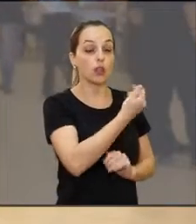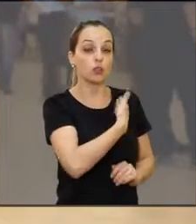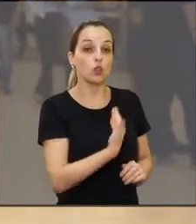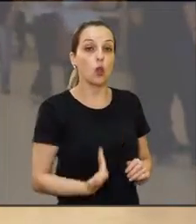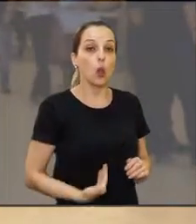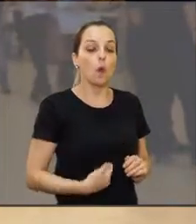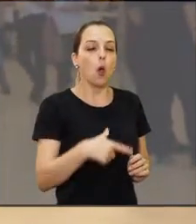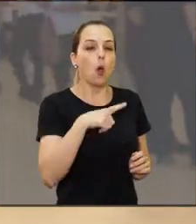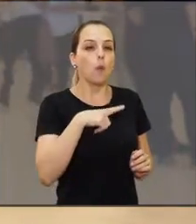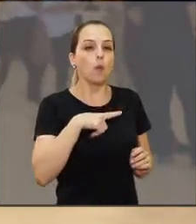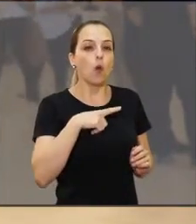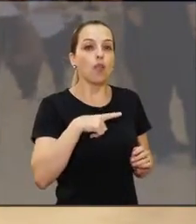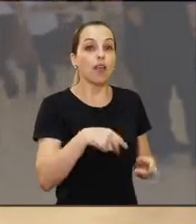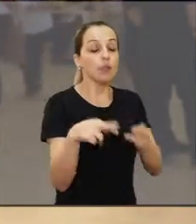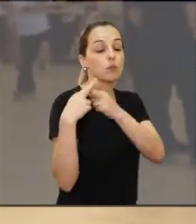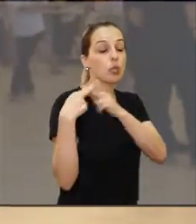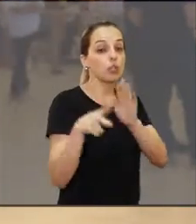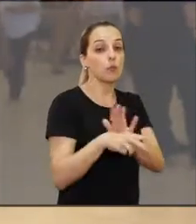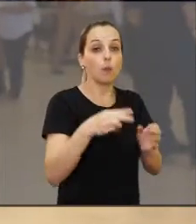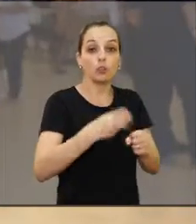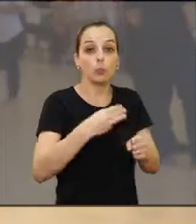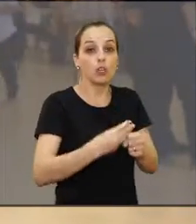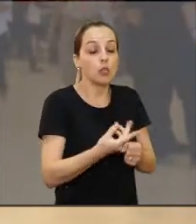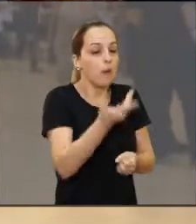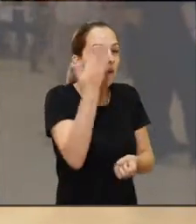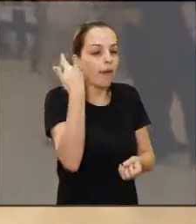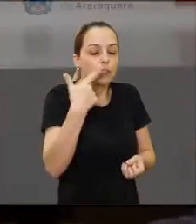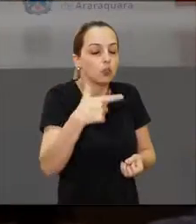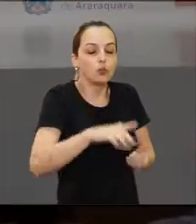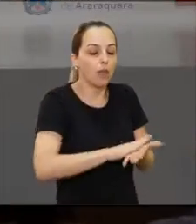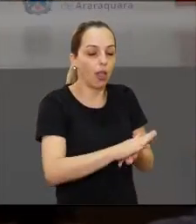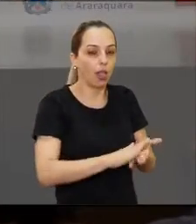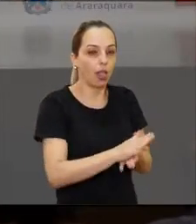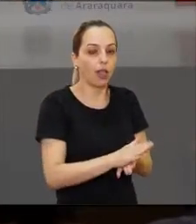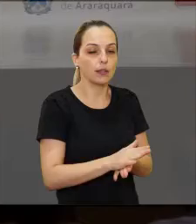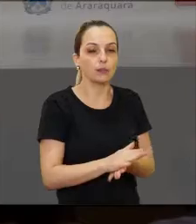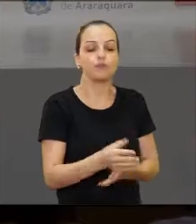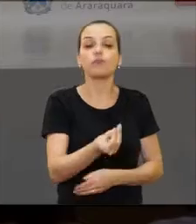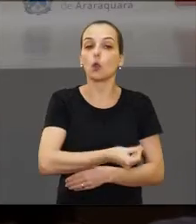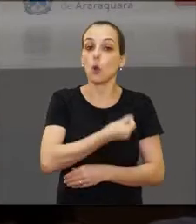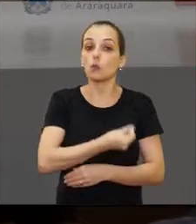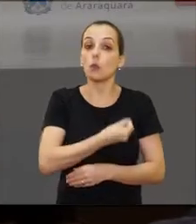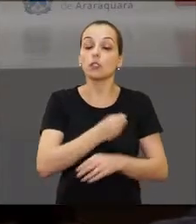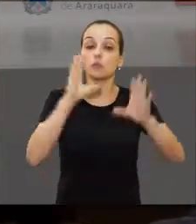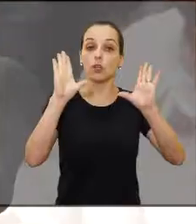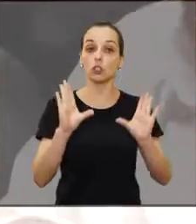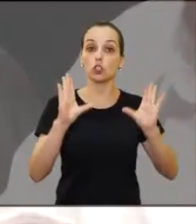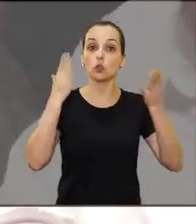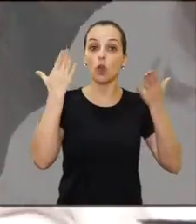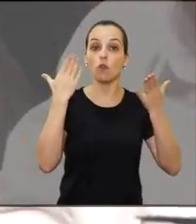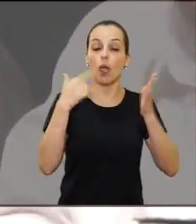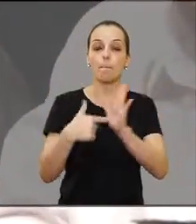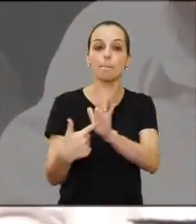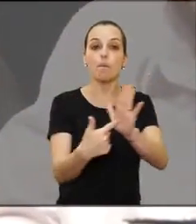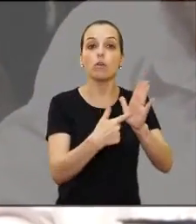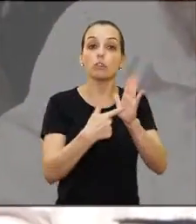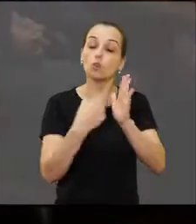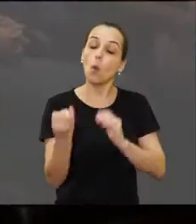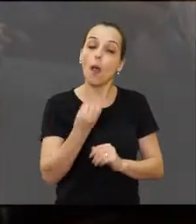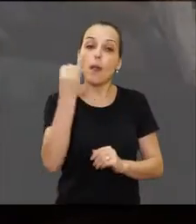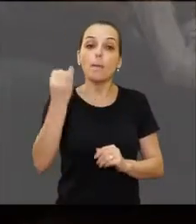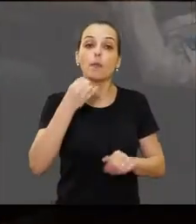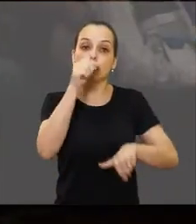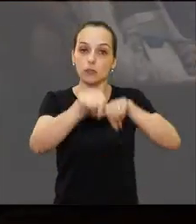municípios um conjunto de demandas que antes não eram pertencentes aos municípios. A maioria dos participantes do evento afirmou a importância de